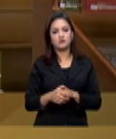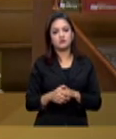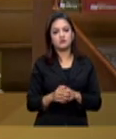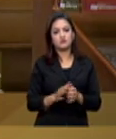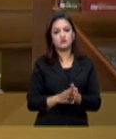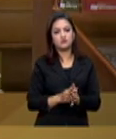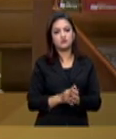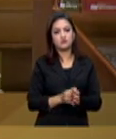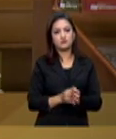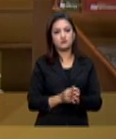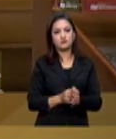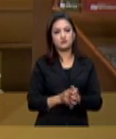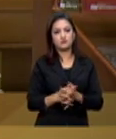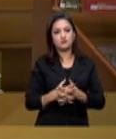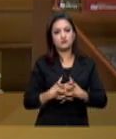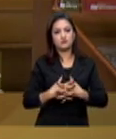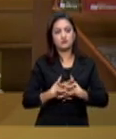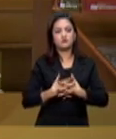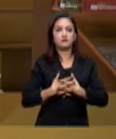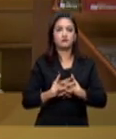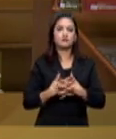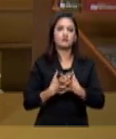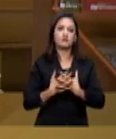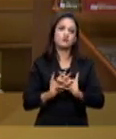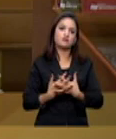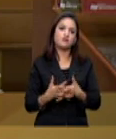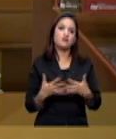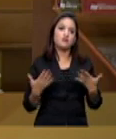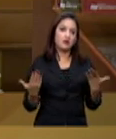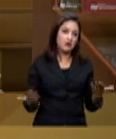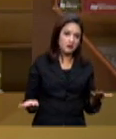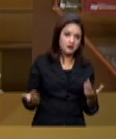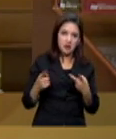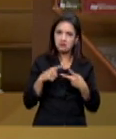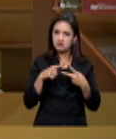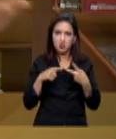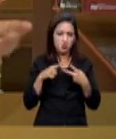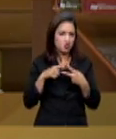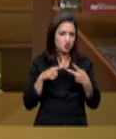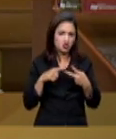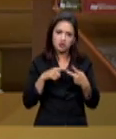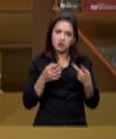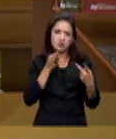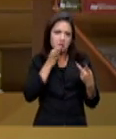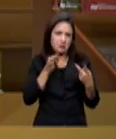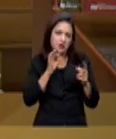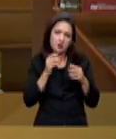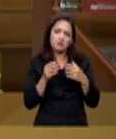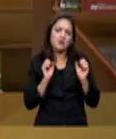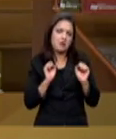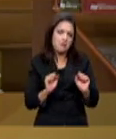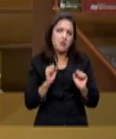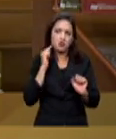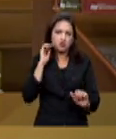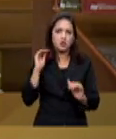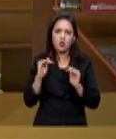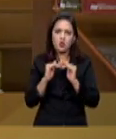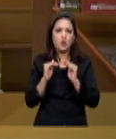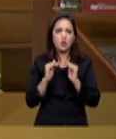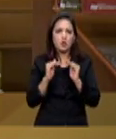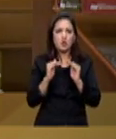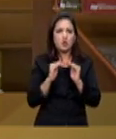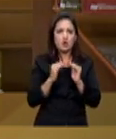julgando parcialmente procedente para dar uma interpretação conforme ou em obiter dictum, para chegarmos, digamos assim, a uma